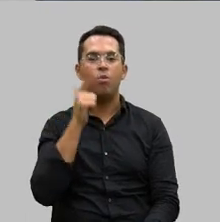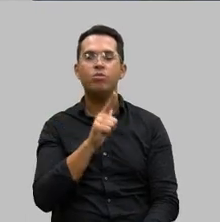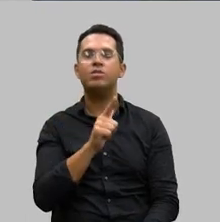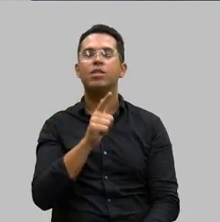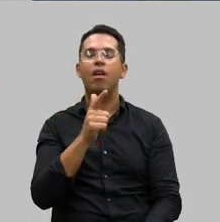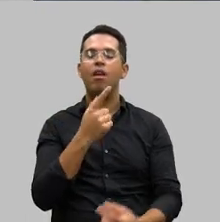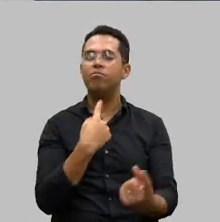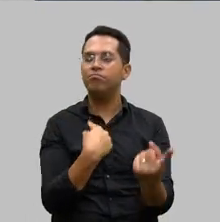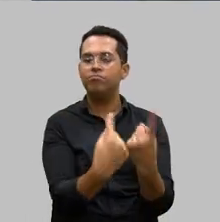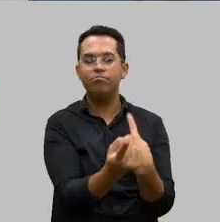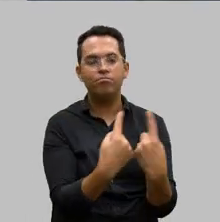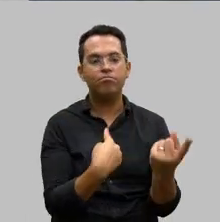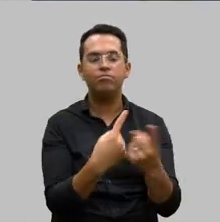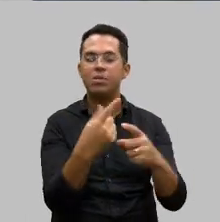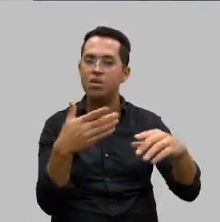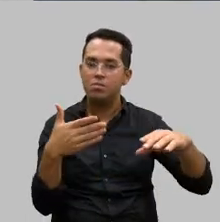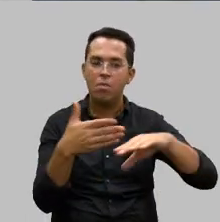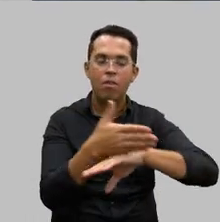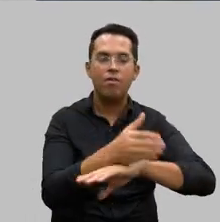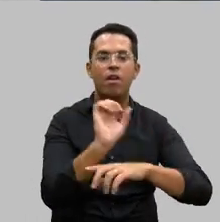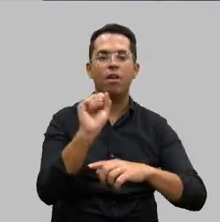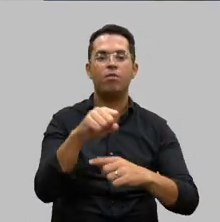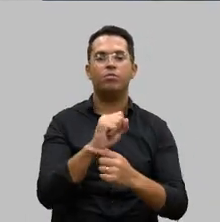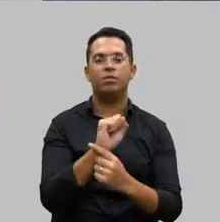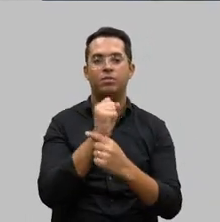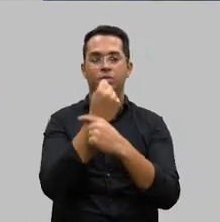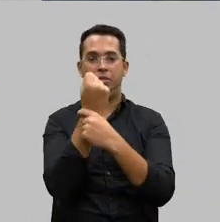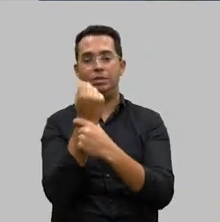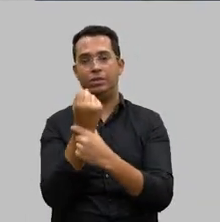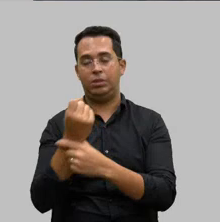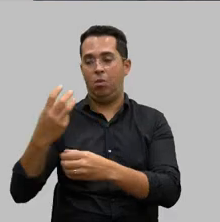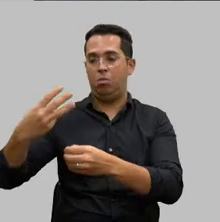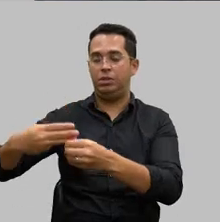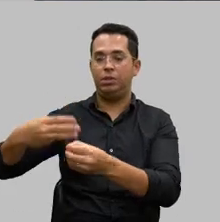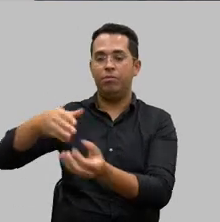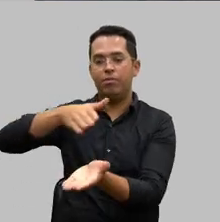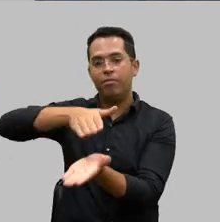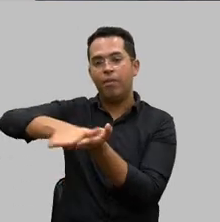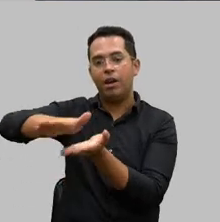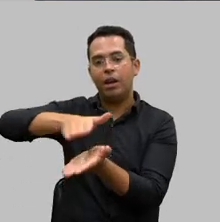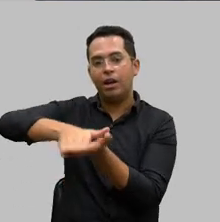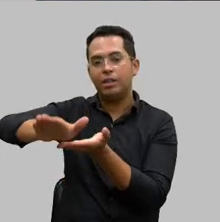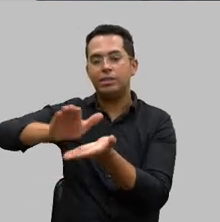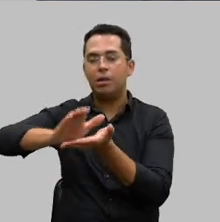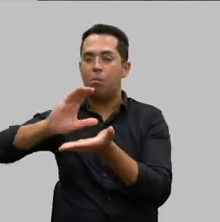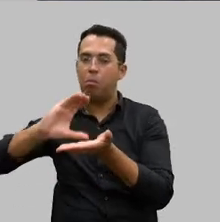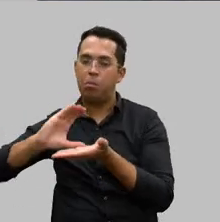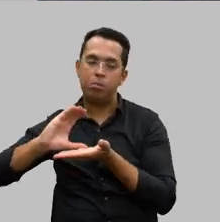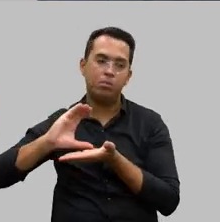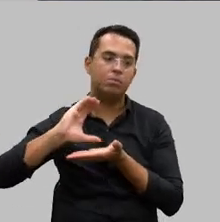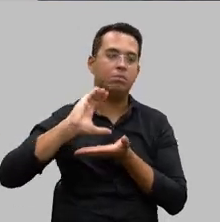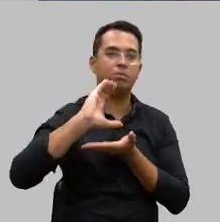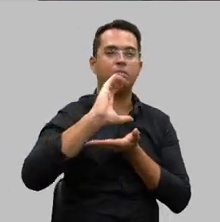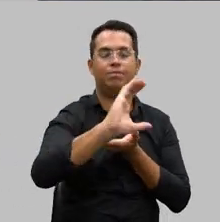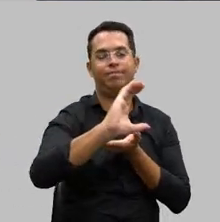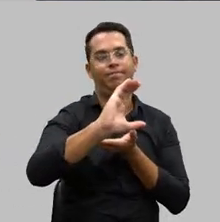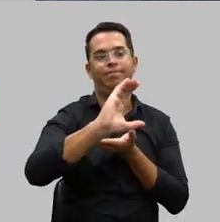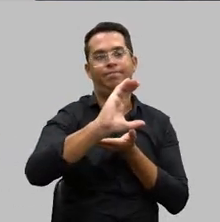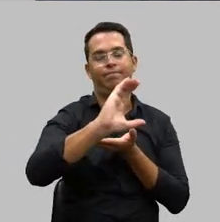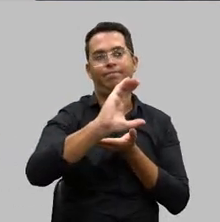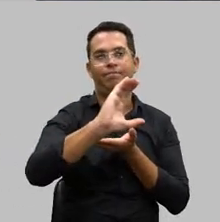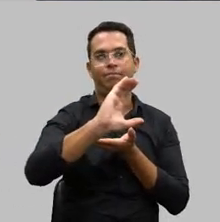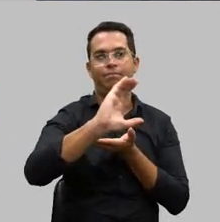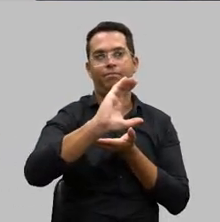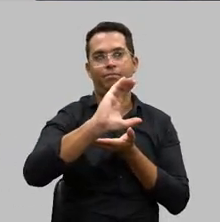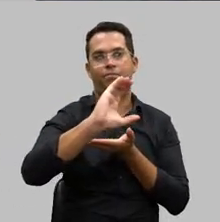município vai gastar em torno de R 100.000 Qual que é a parceria público privada ou até mesmo da estatal né no